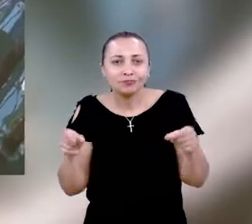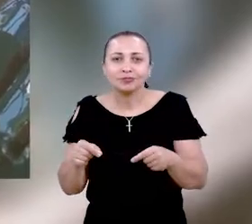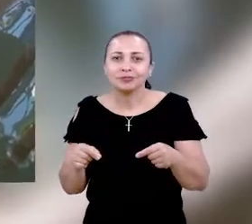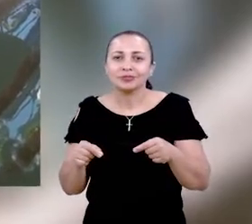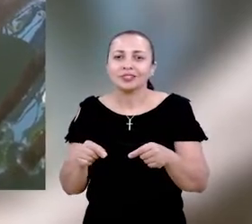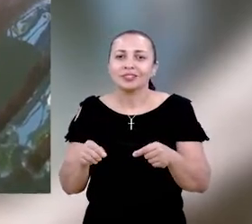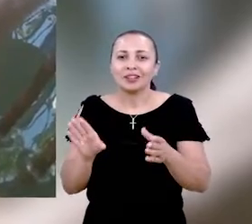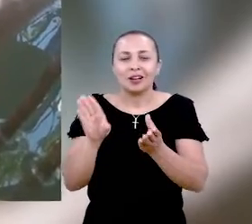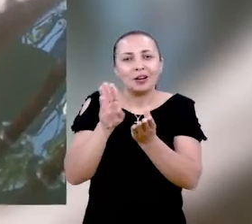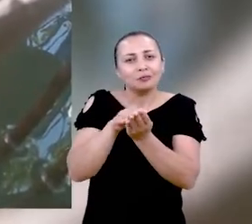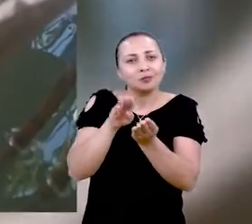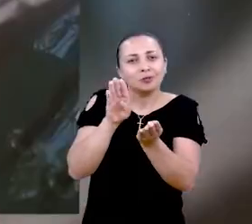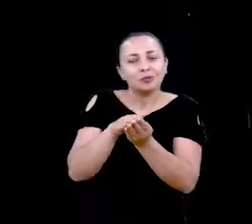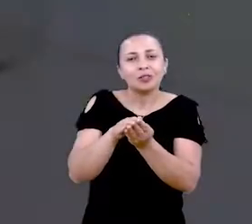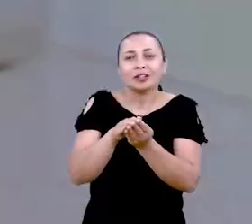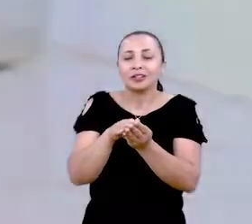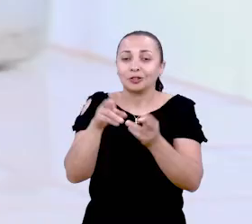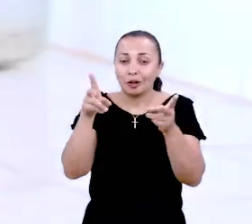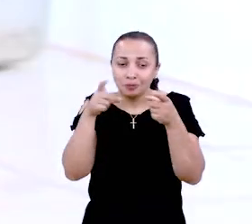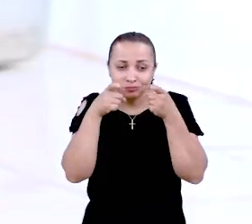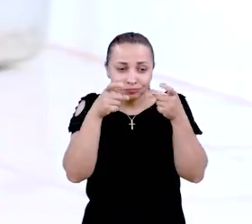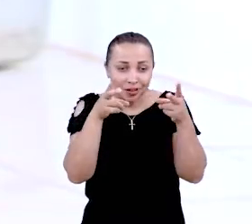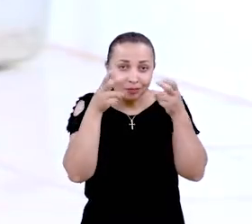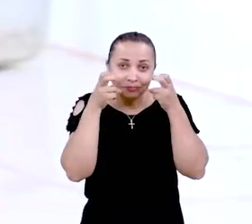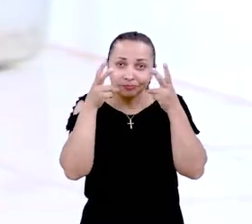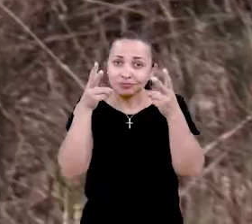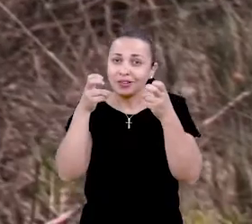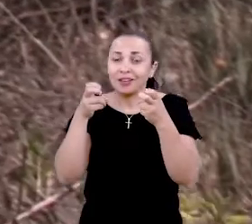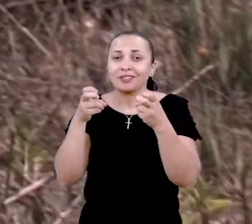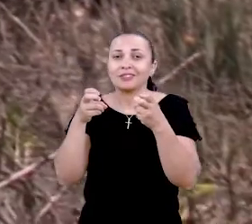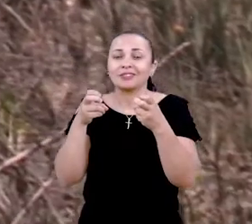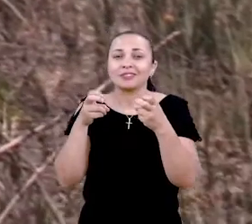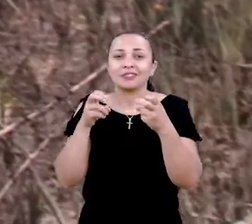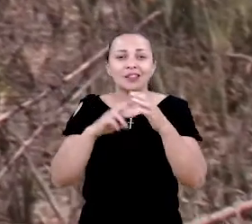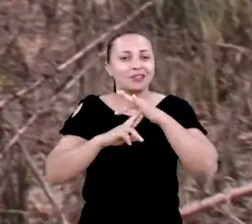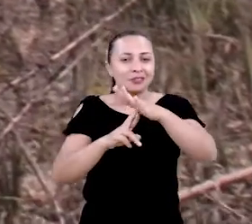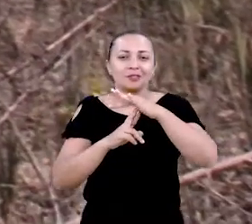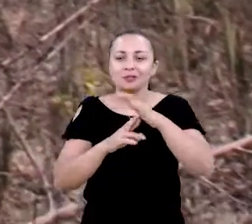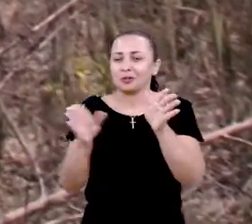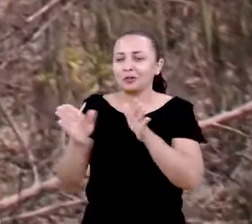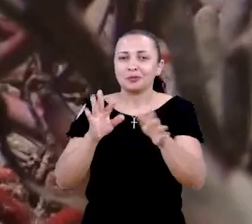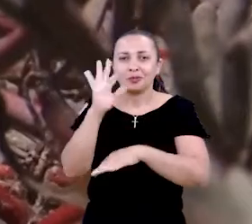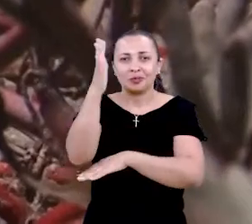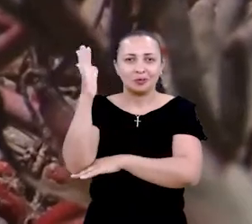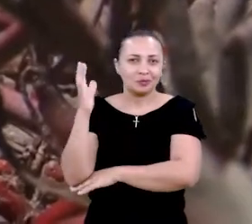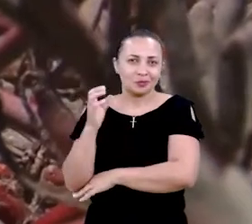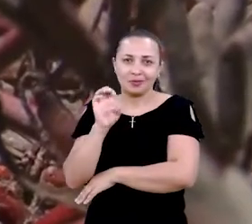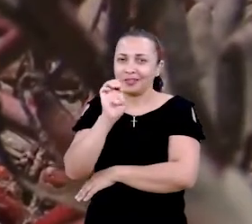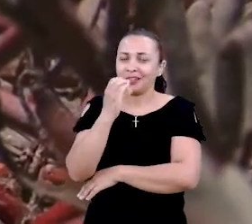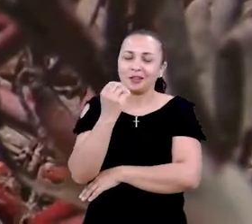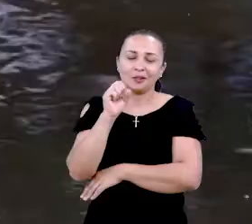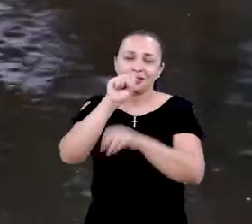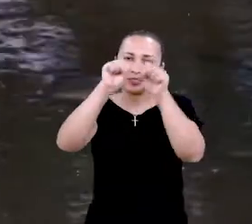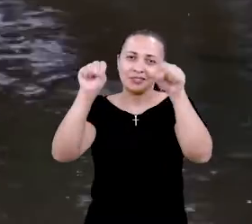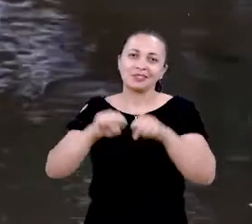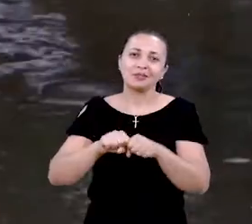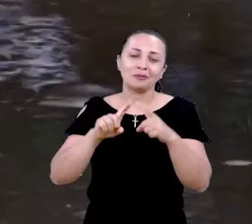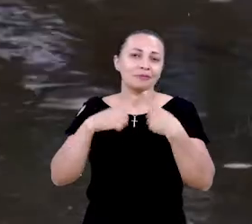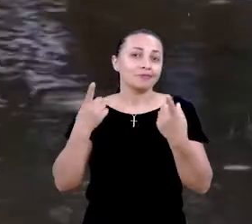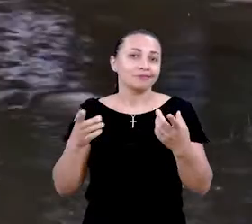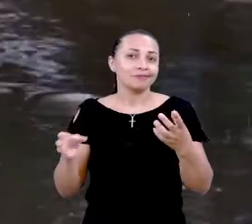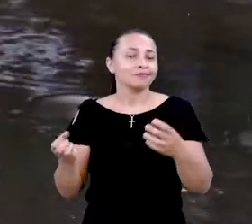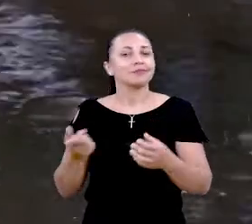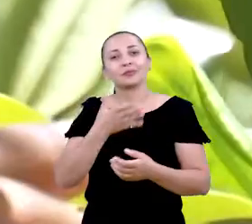de molusco em si nas plantas. Enfim, a gente vai percebendo essa sucessão ecológica não só entre as plantas, no ecossistema em si, a partir